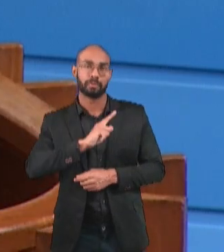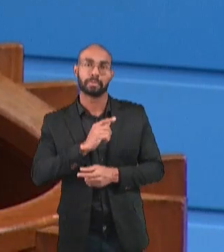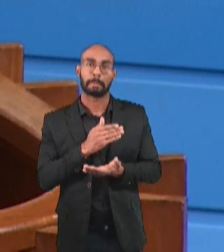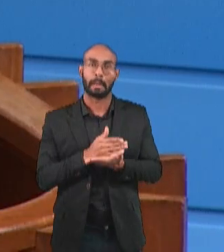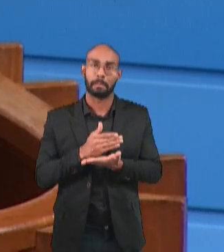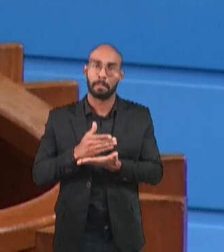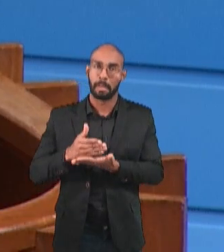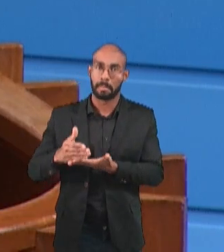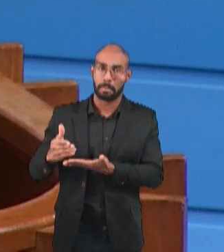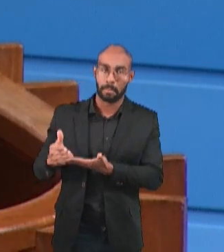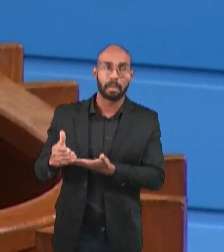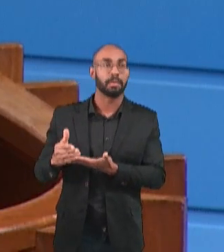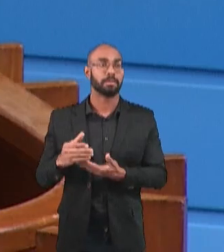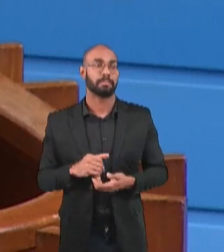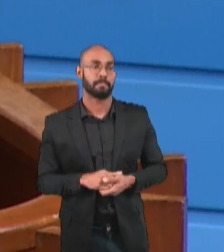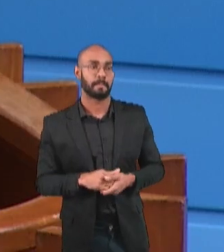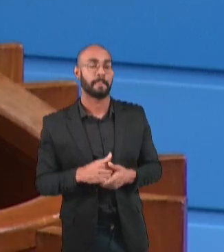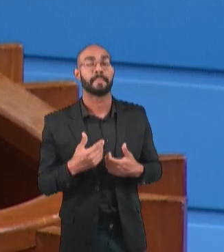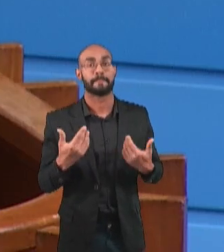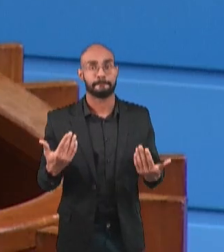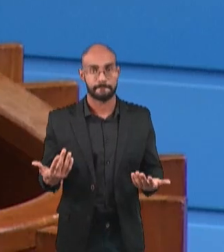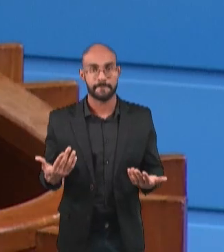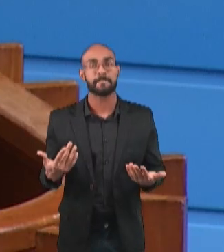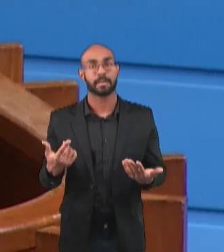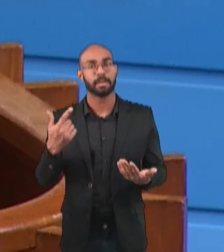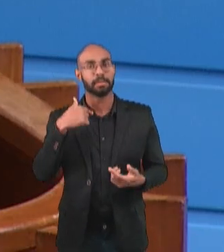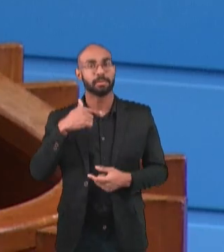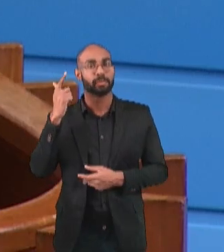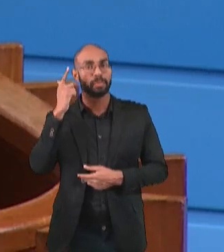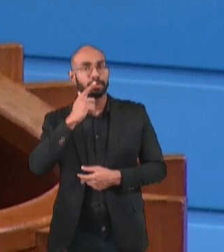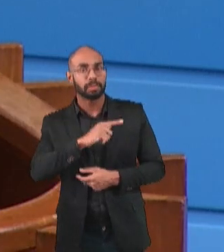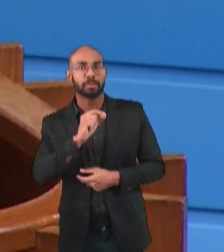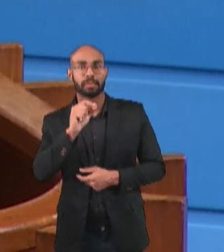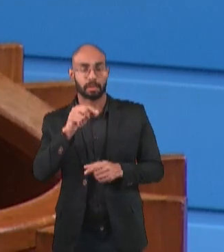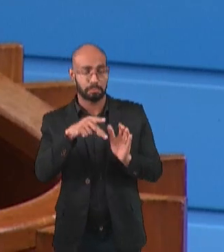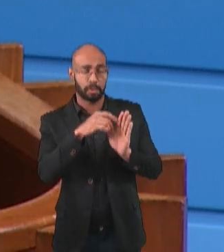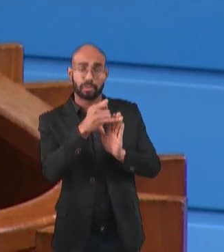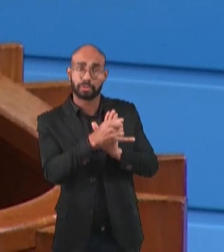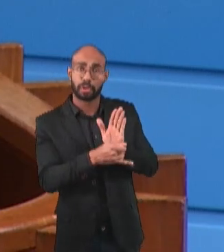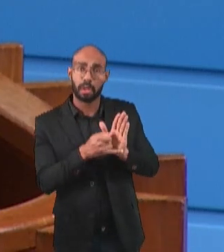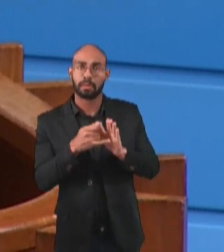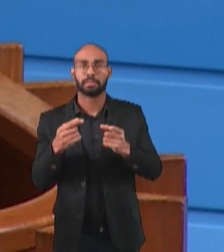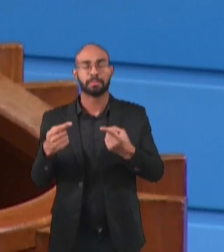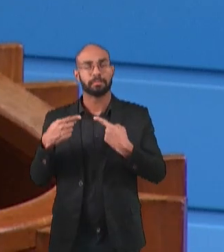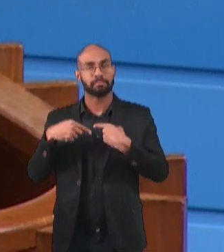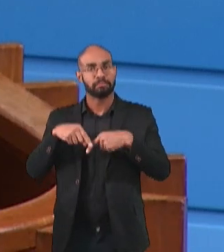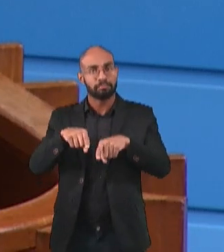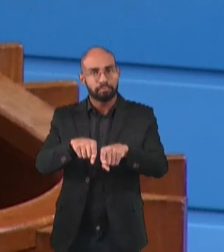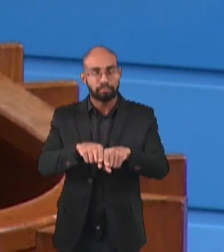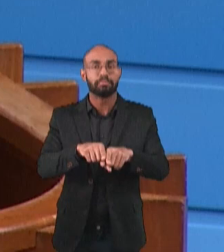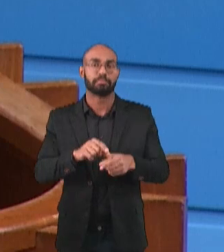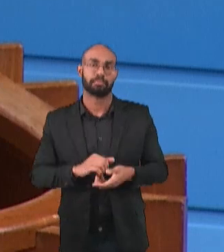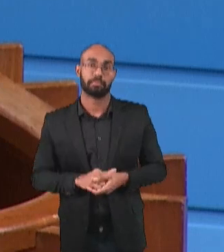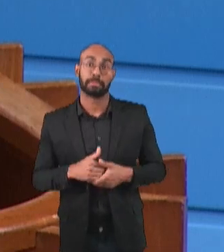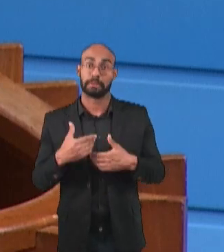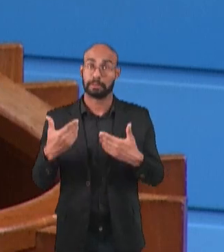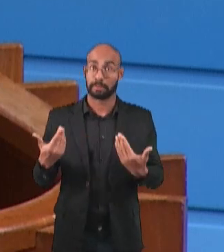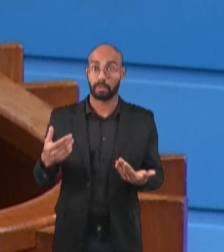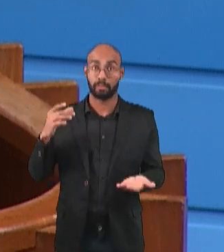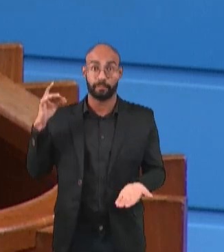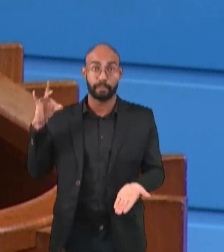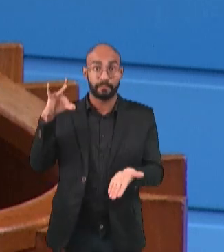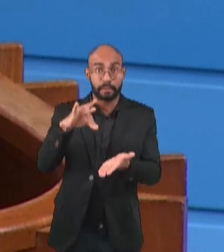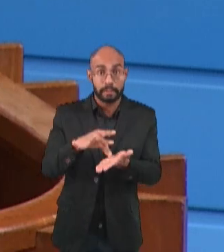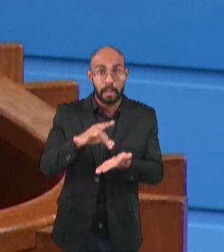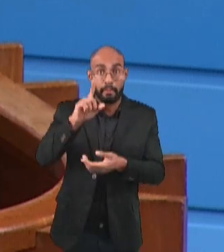parcelamento. Então, não me venha dizer a quem esteja entregando um projeto de parceria, de recuperação. Na verdade,